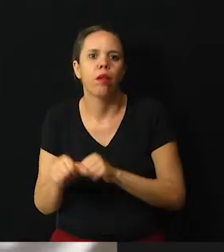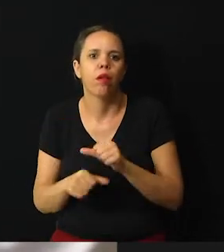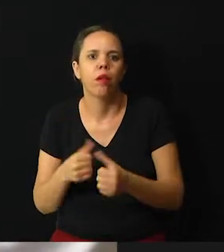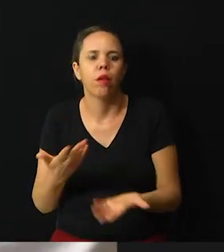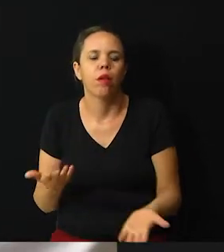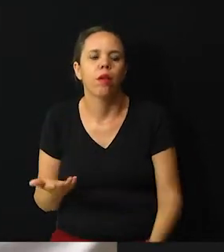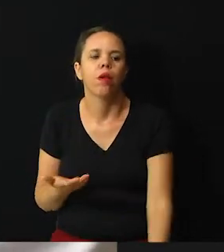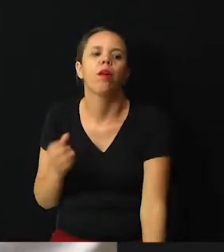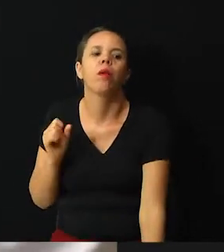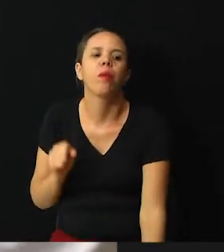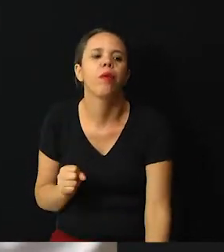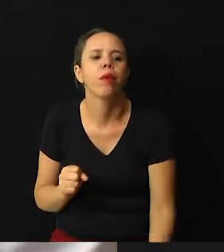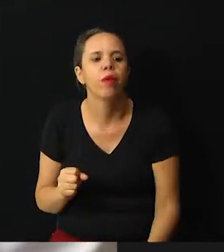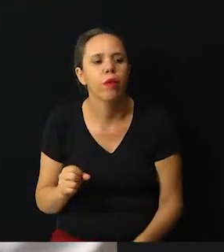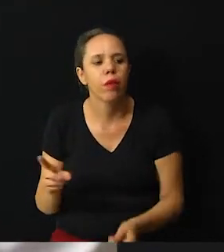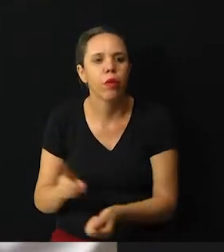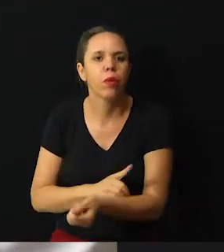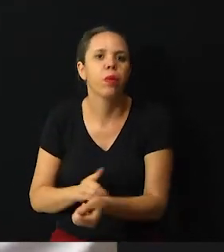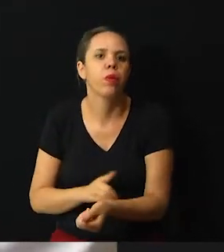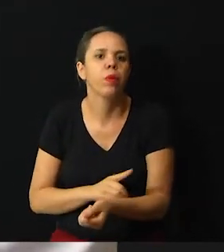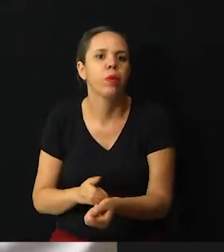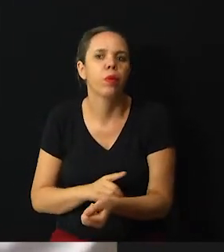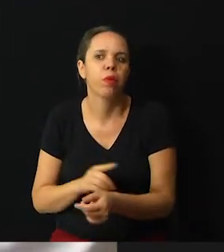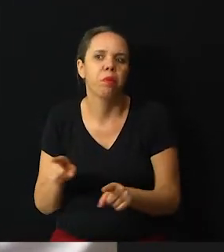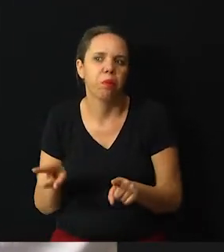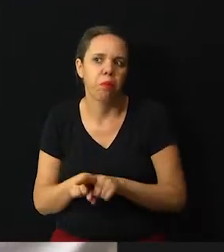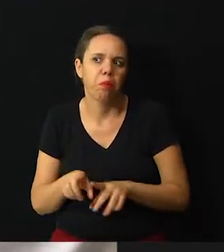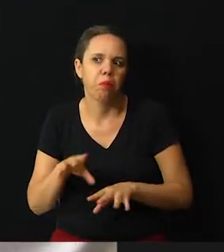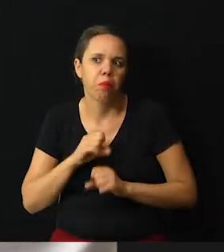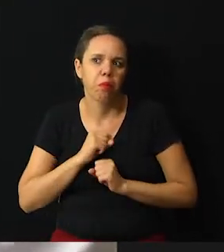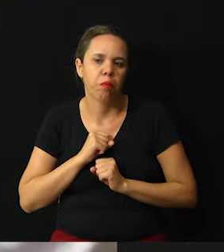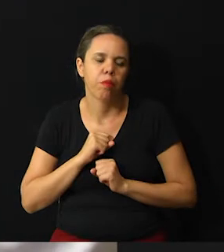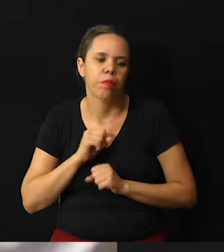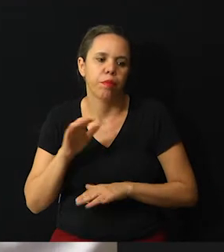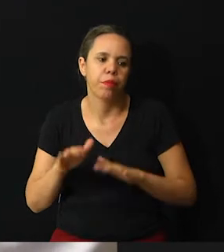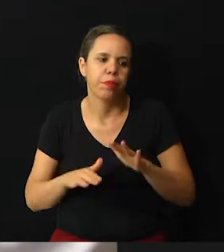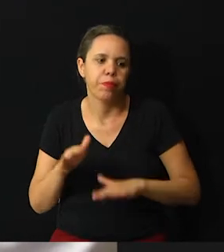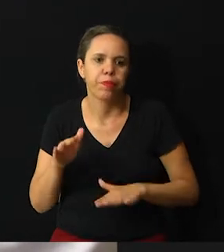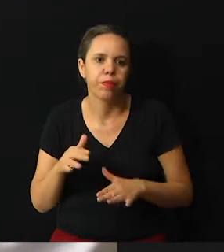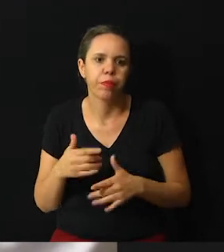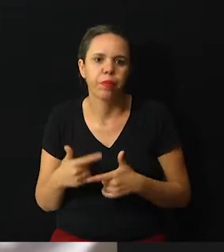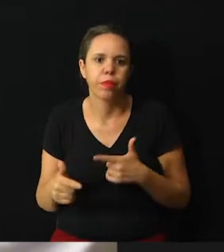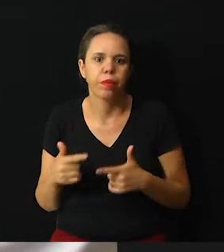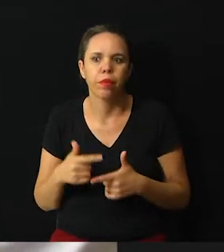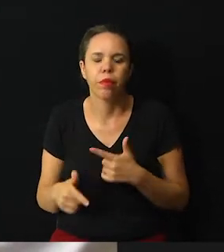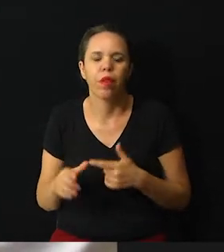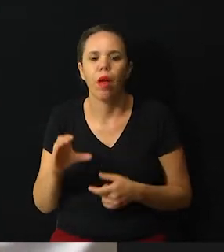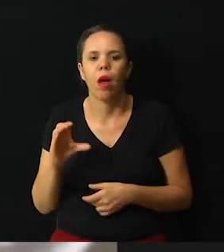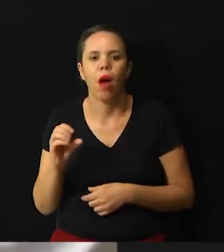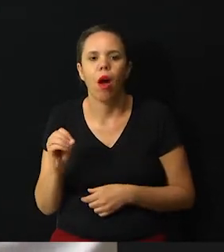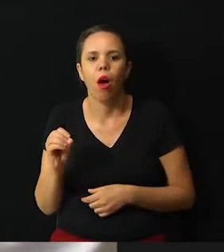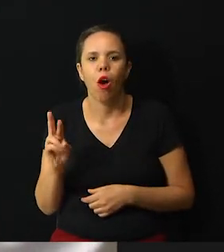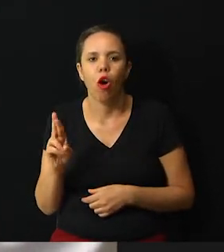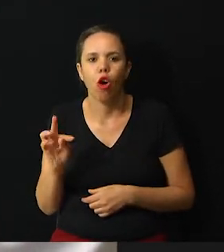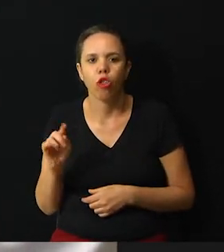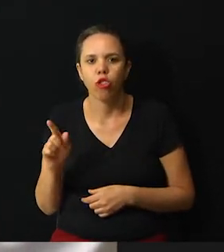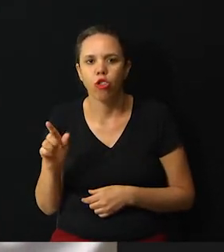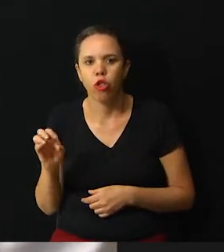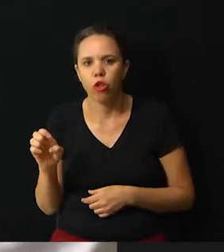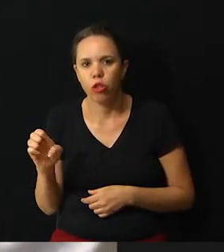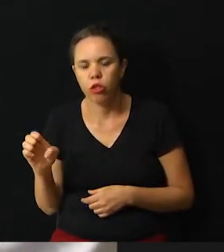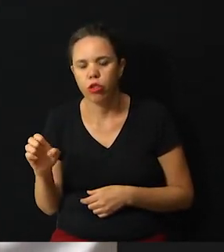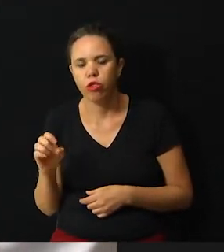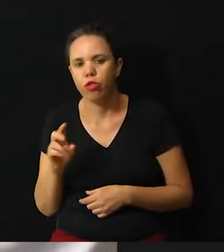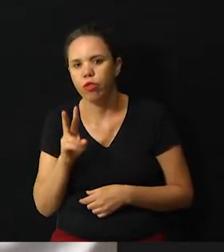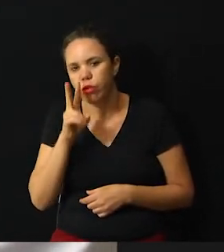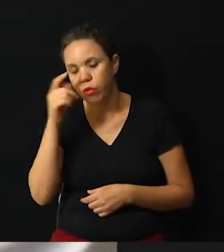aumenta a pressão, pode desencadear um quadro de diabetes também, muitas vezes talvez até secundário ao uso de muito corticoide. Então, isso tem que ficar muito